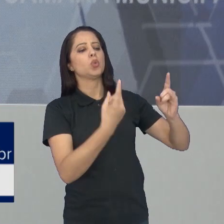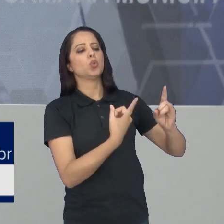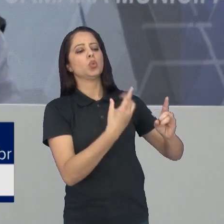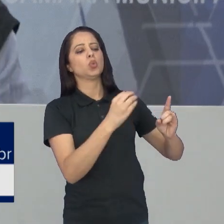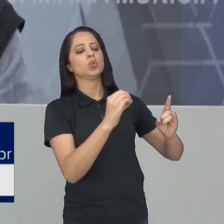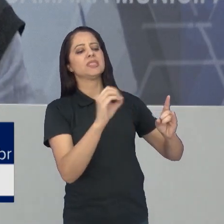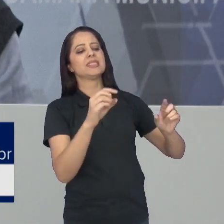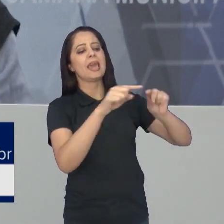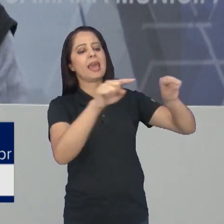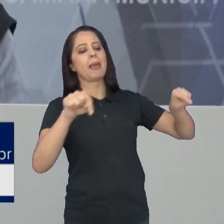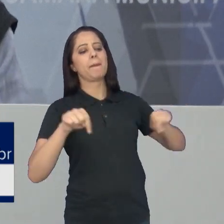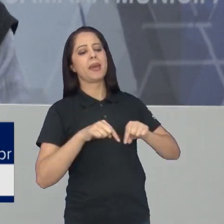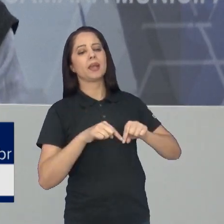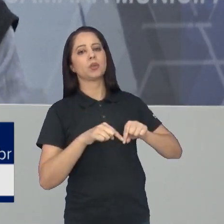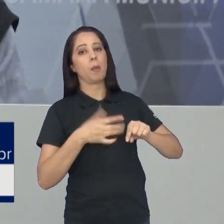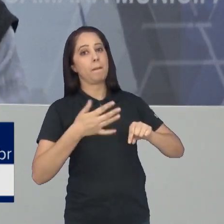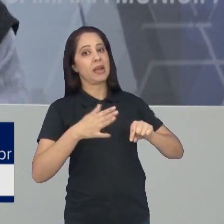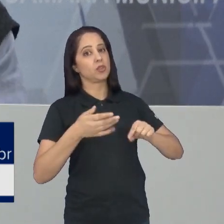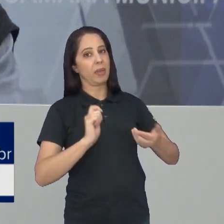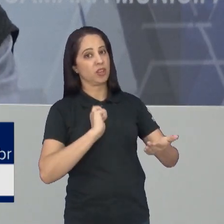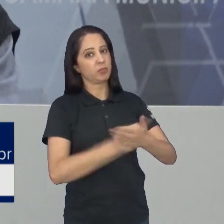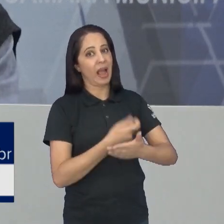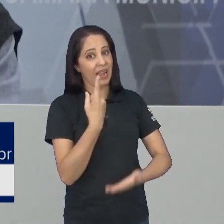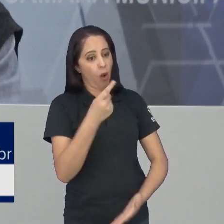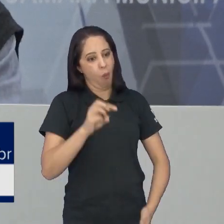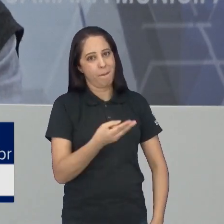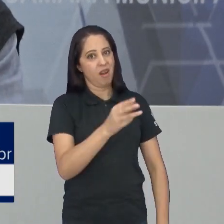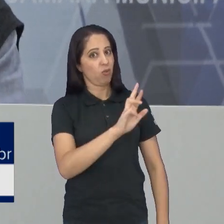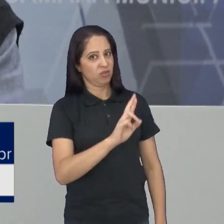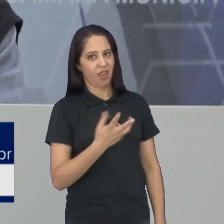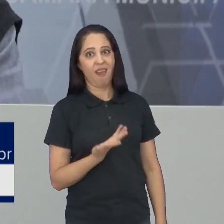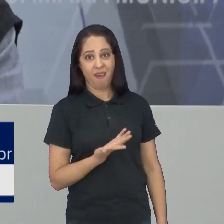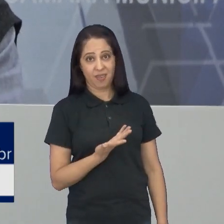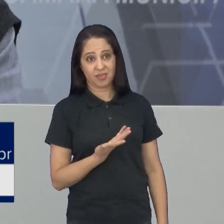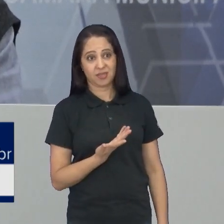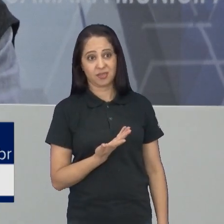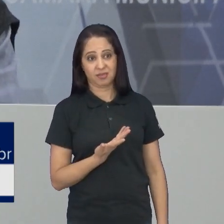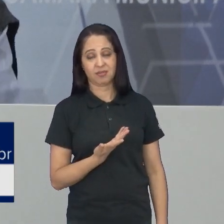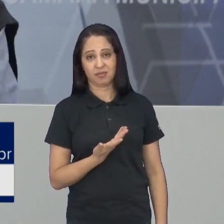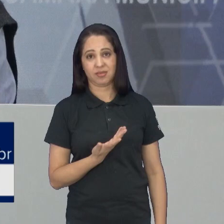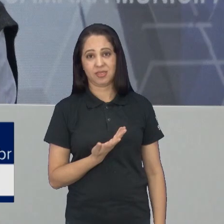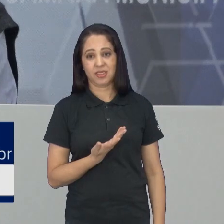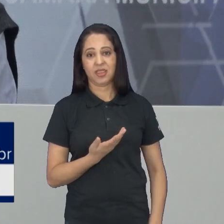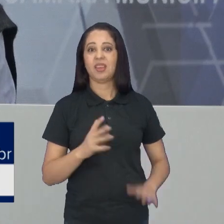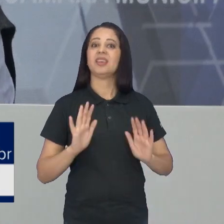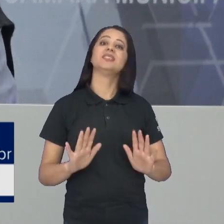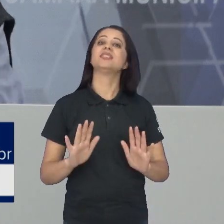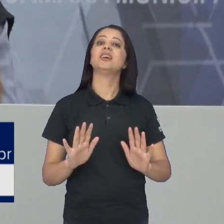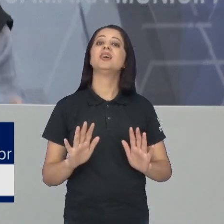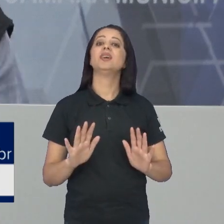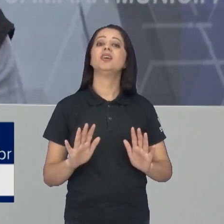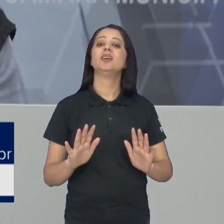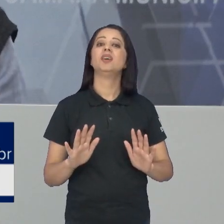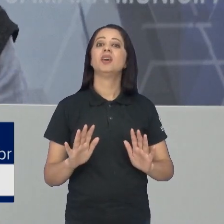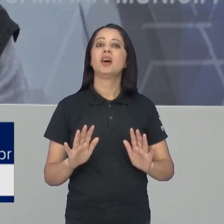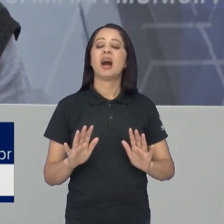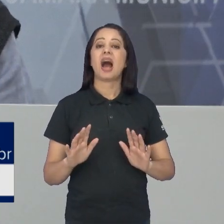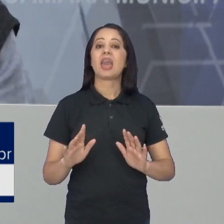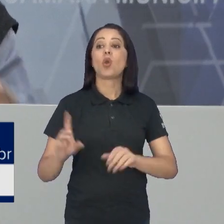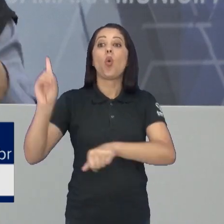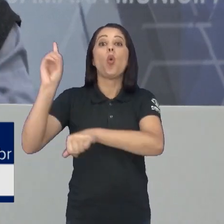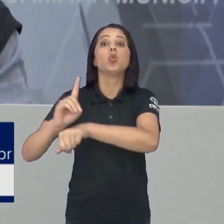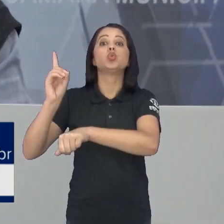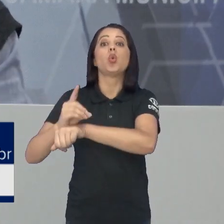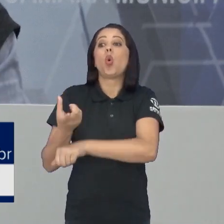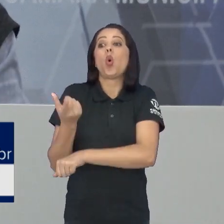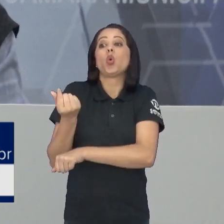de 1 milhão. Então sai de 13 milhões para 40 milhões.